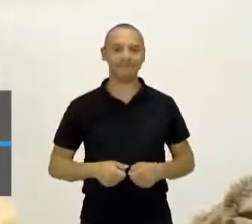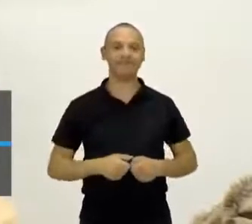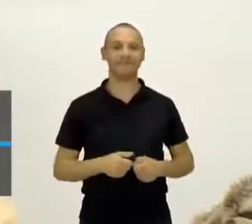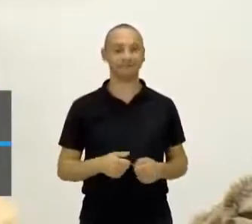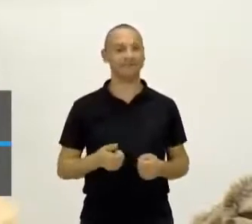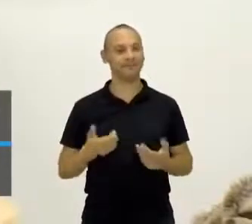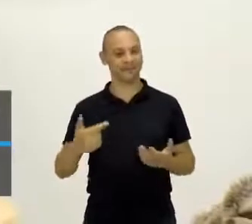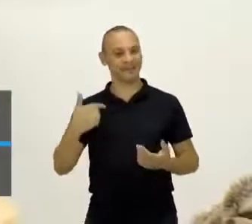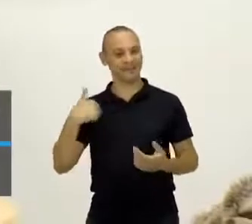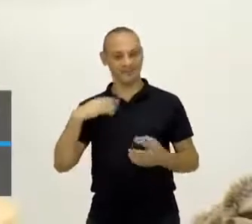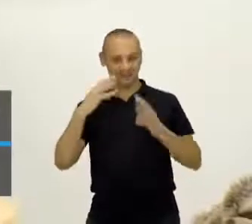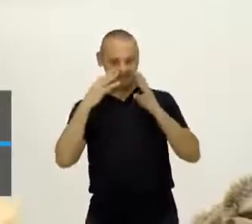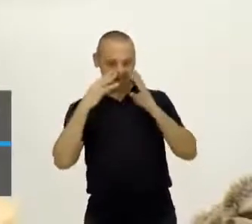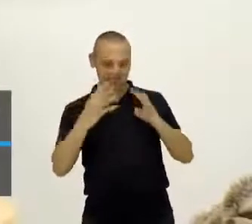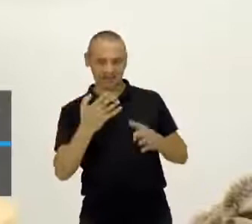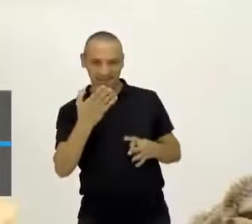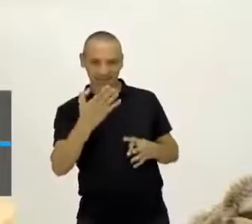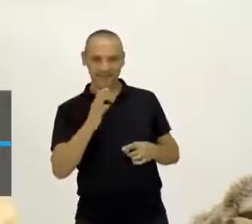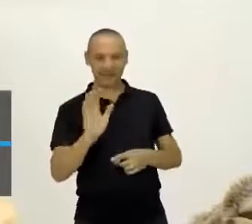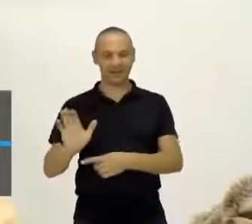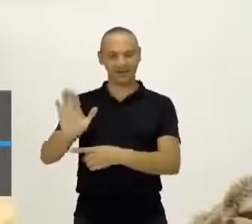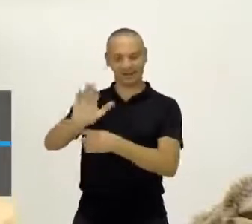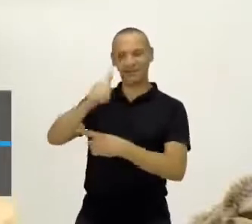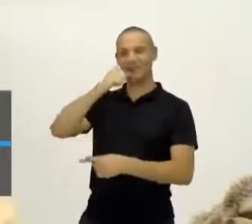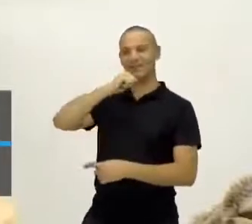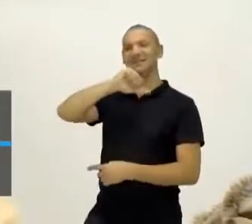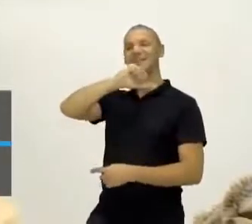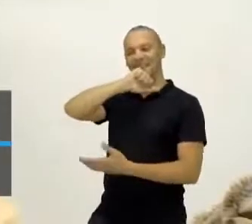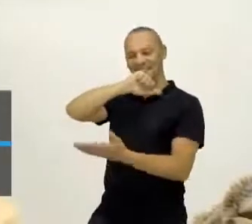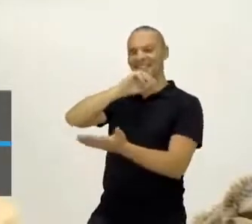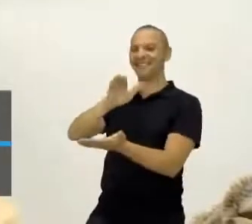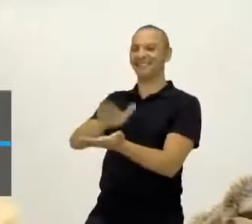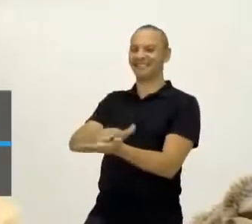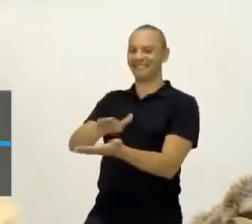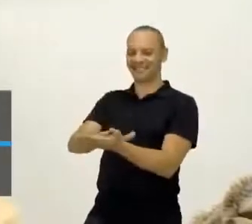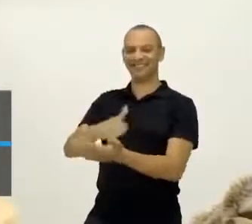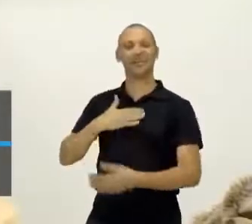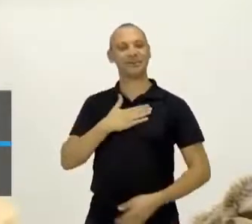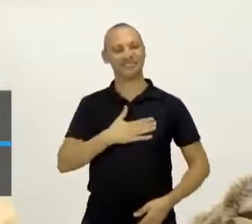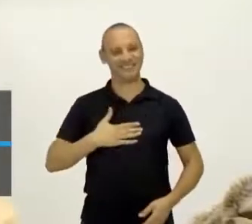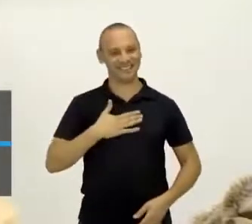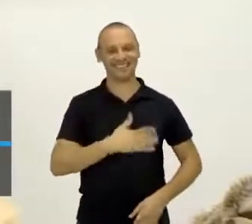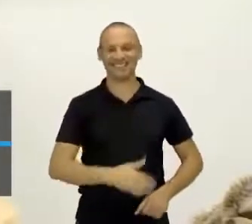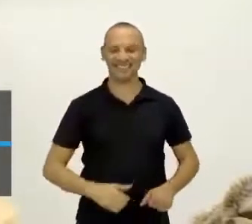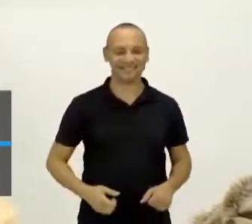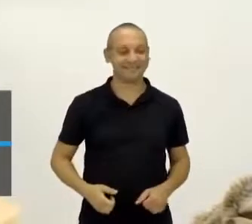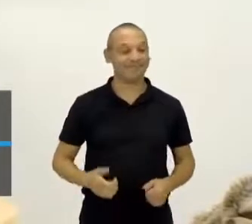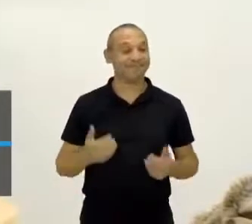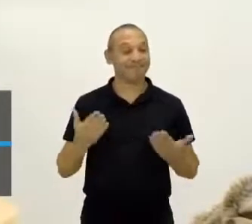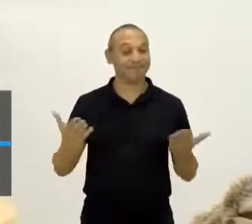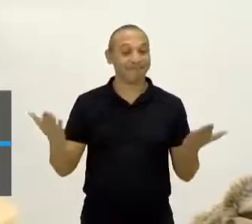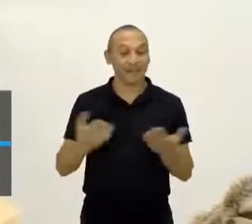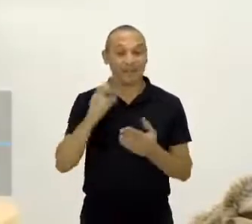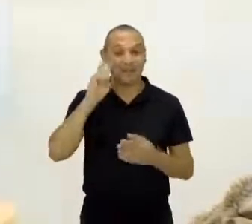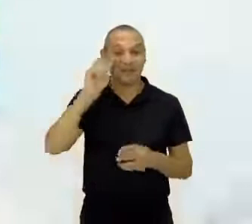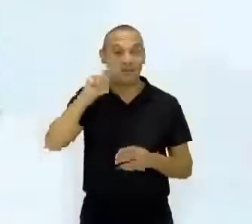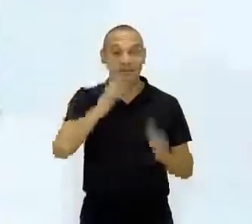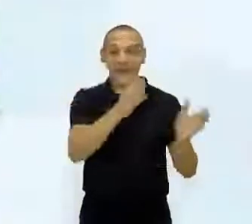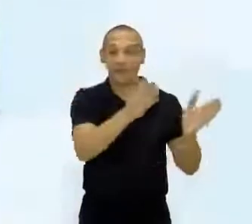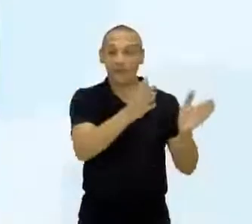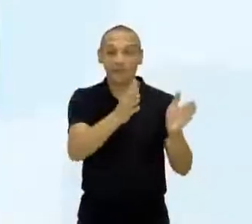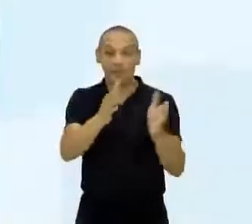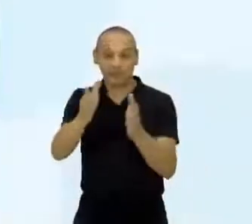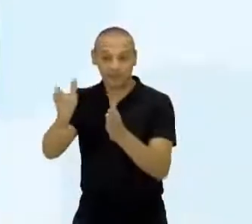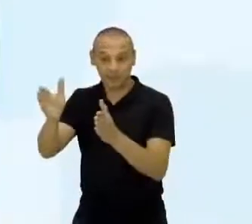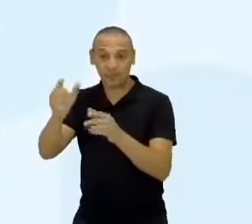qualquer forma, eu prestei bastante atenção que você ajuda a sua mãe. Muito bem. Parabéns. Gostei disso. Vamos lá. Nós vamos assistir a um vídeo